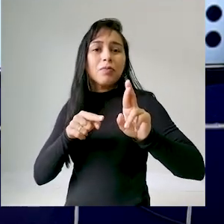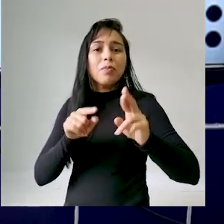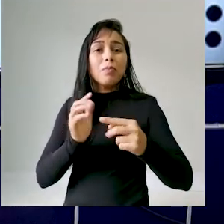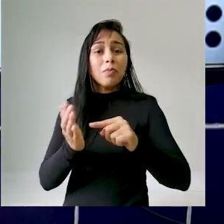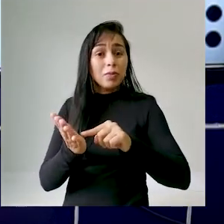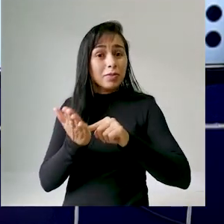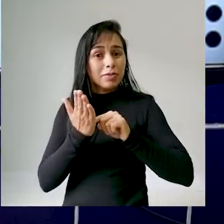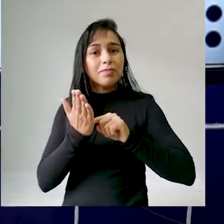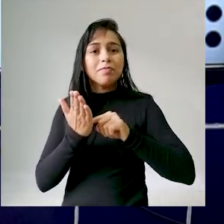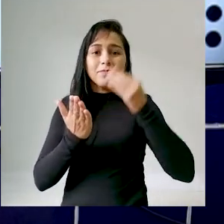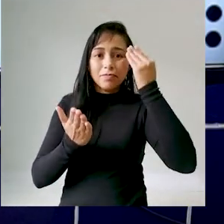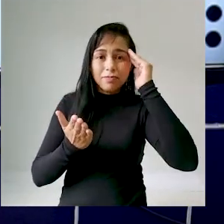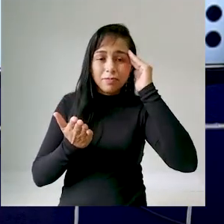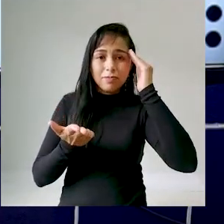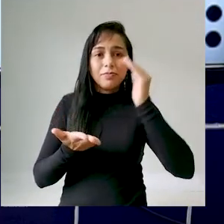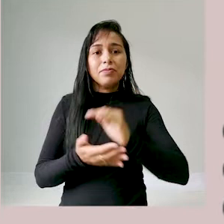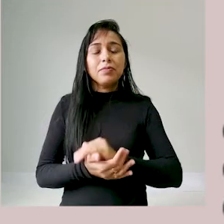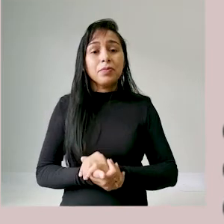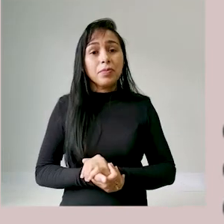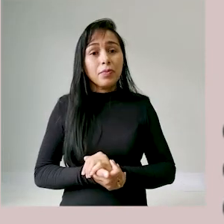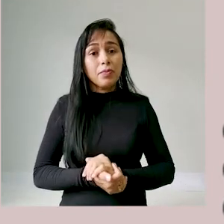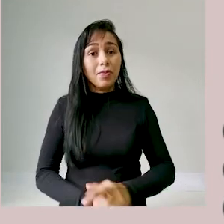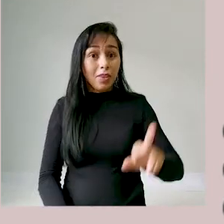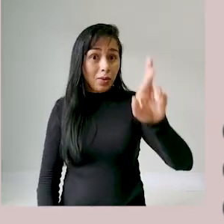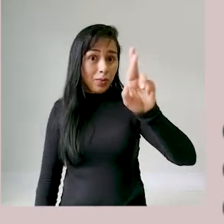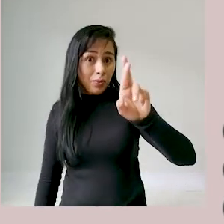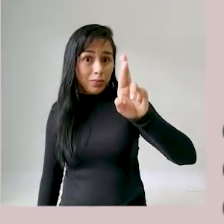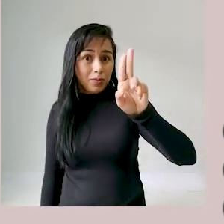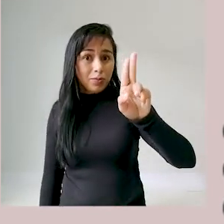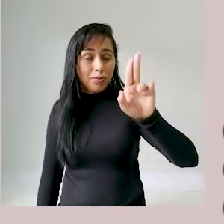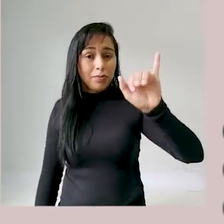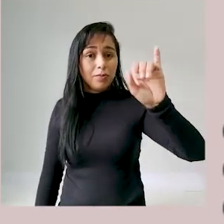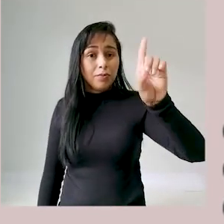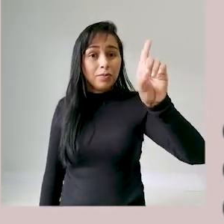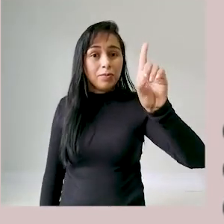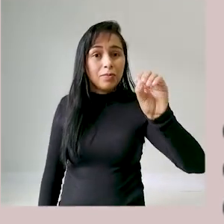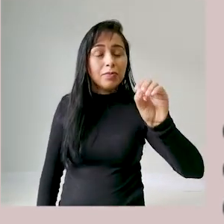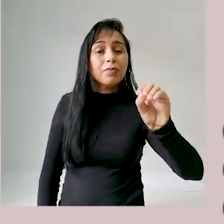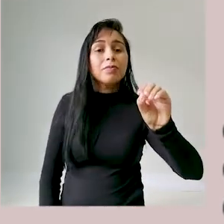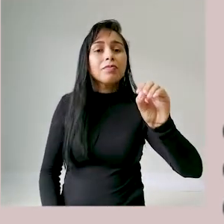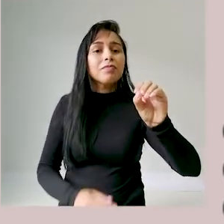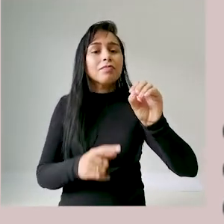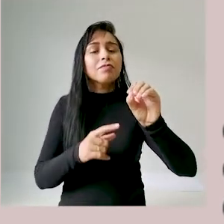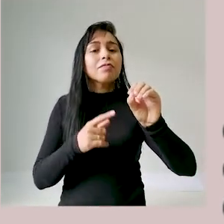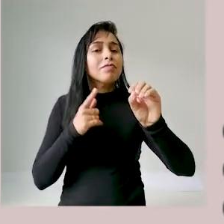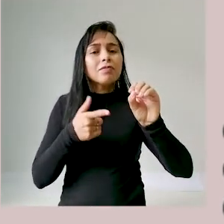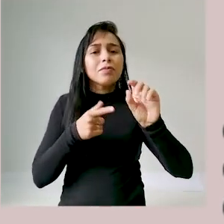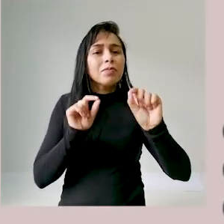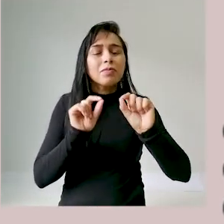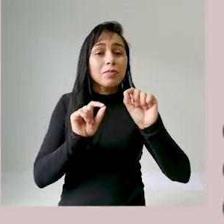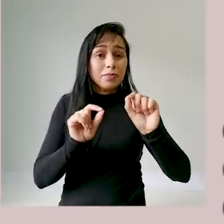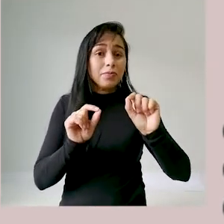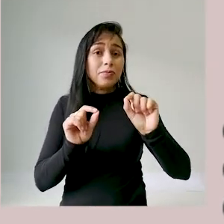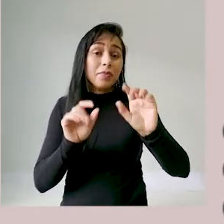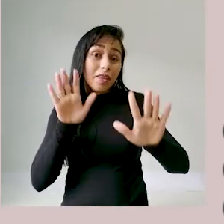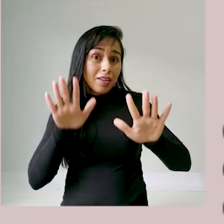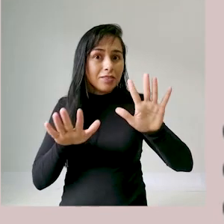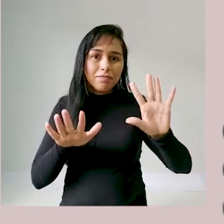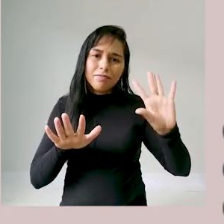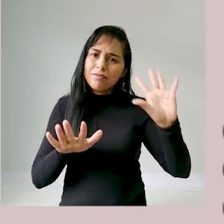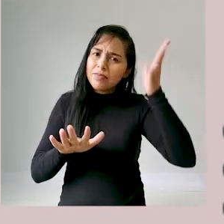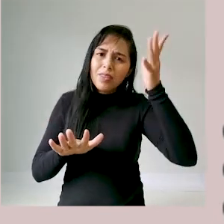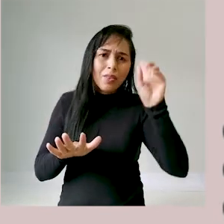emissor sobre aquilo que foi tratado. O ruído, ele nem sempre acontece, mas em alguns